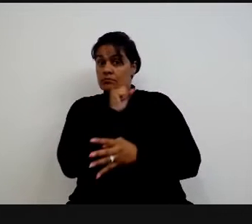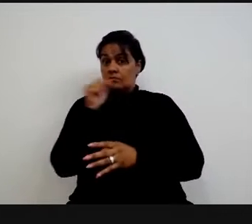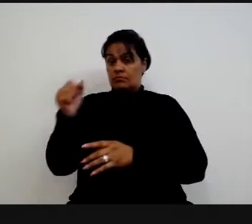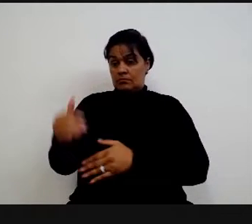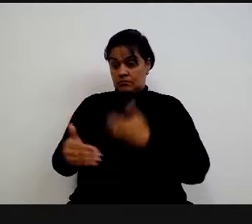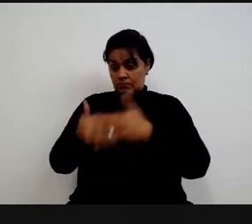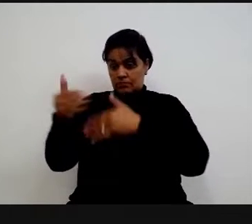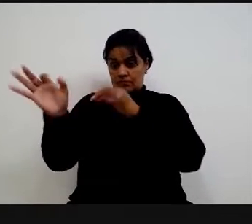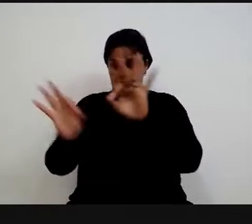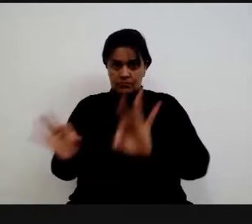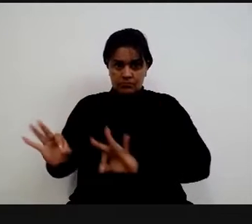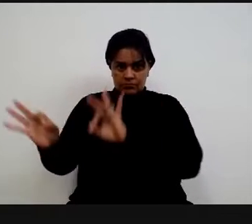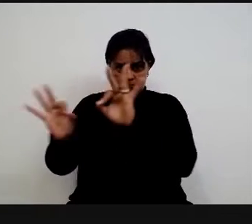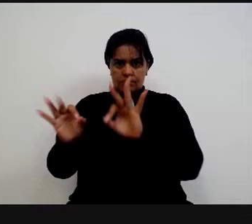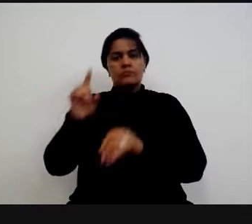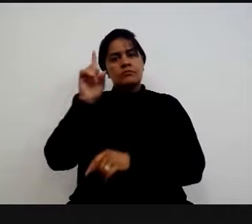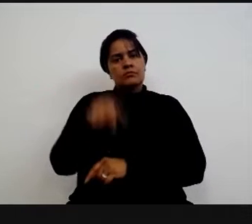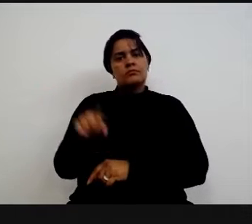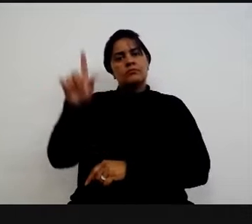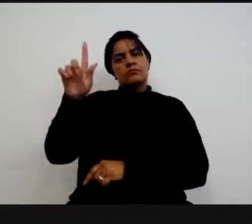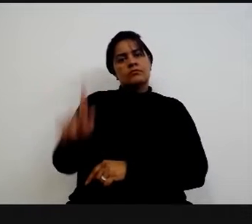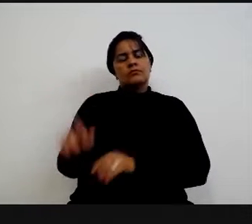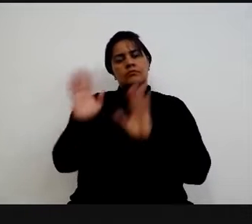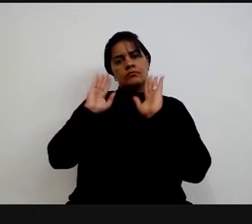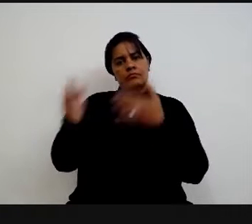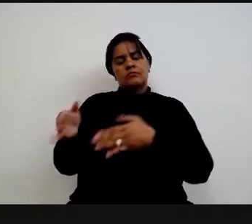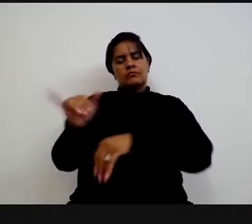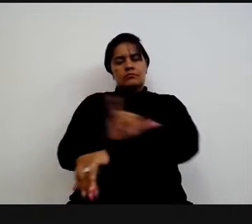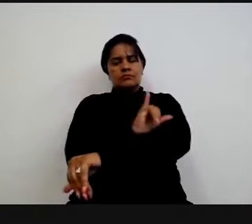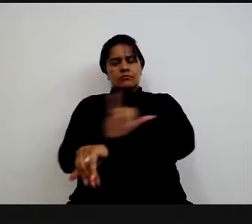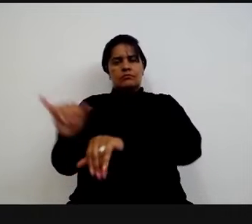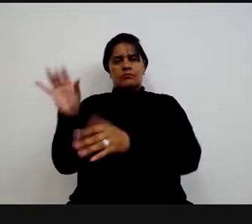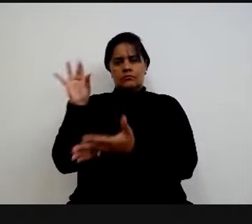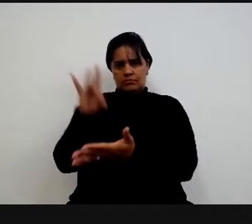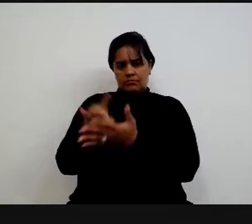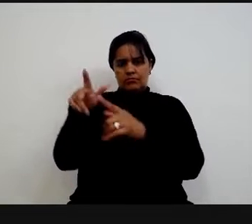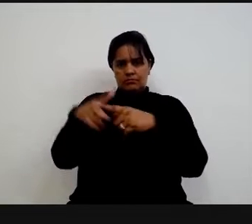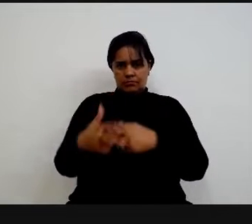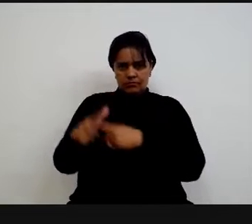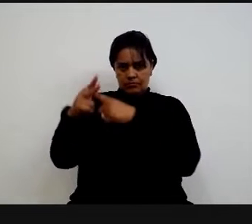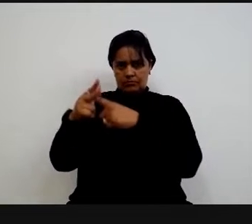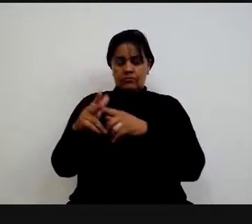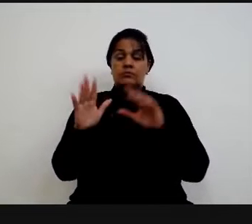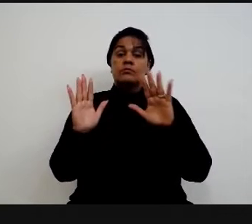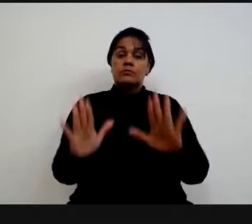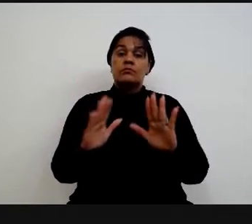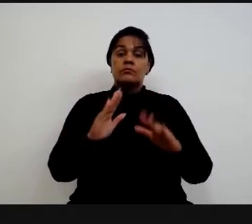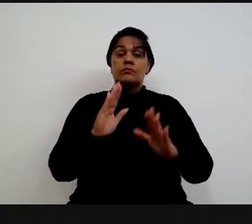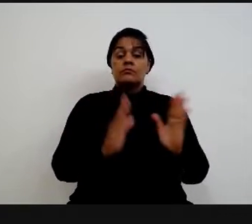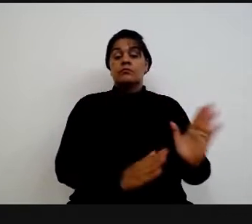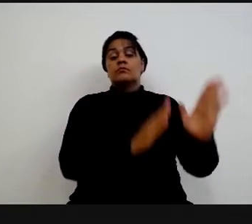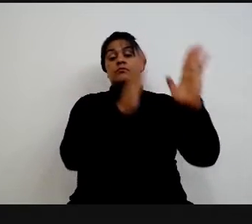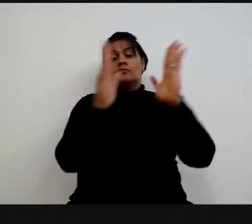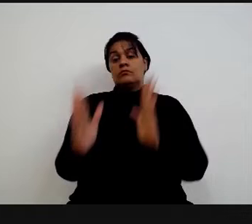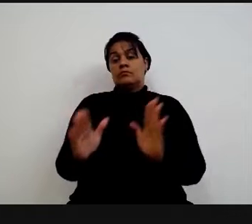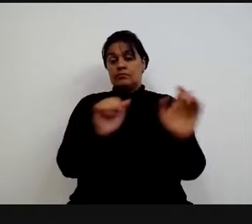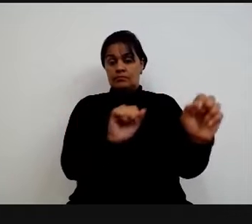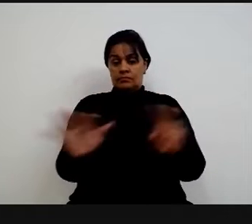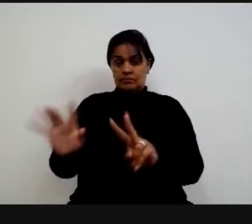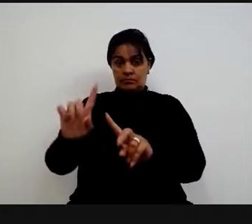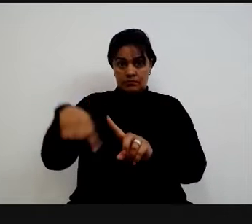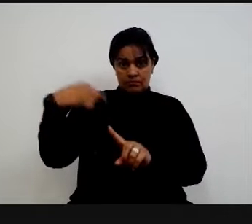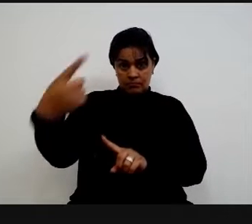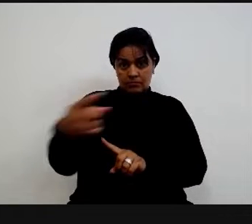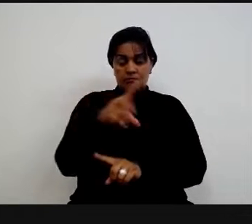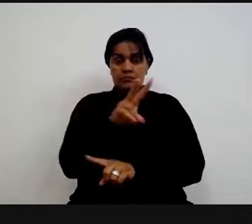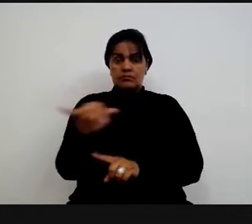gestores do nível estratégico e tático. E na próxima semana a gente tem um segundo módulo, onde a gente vai